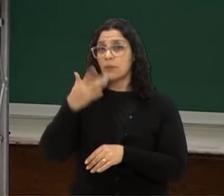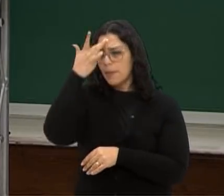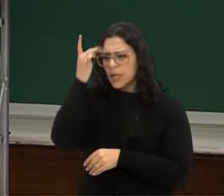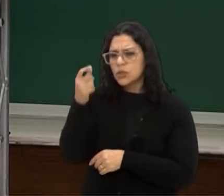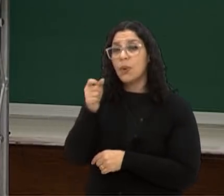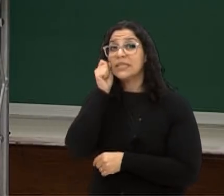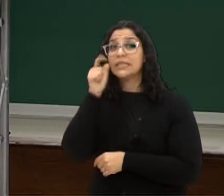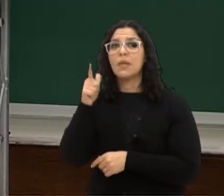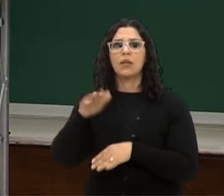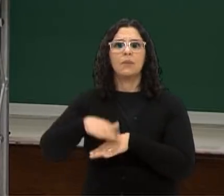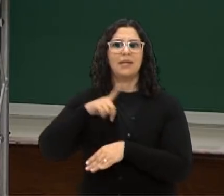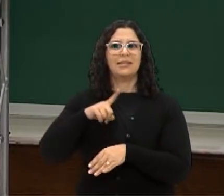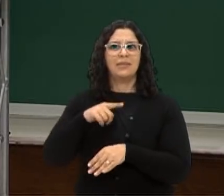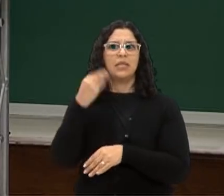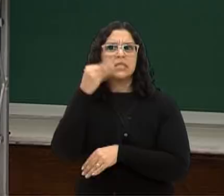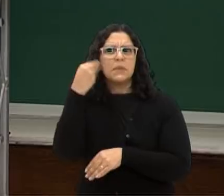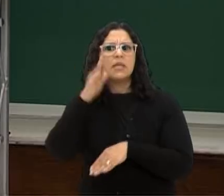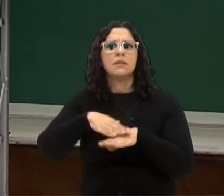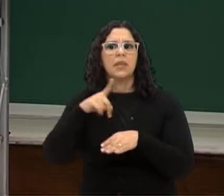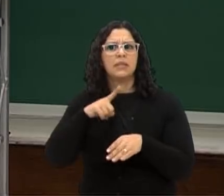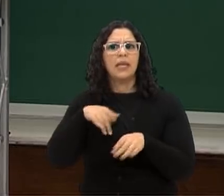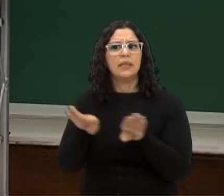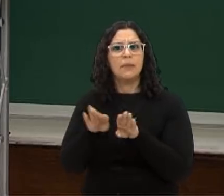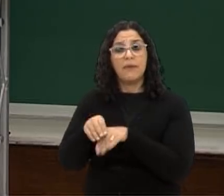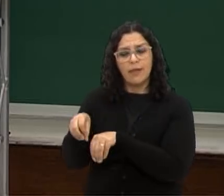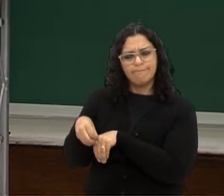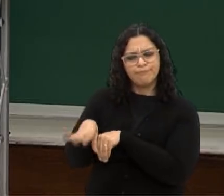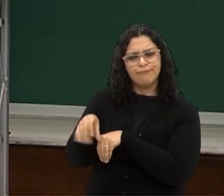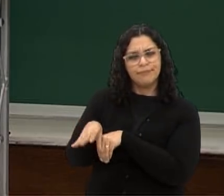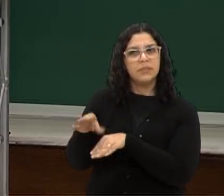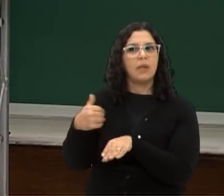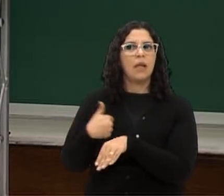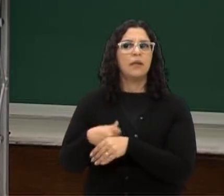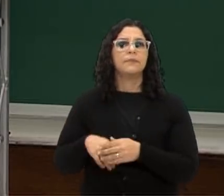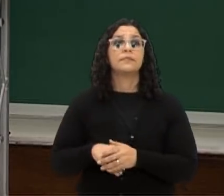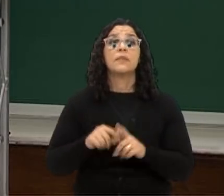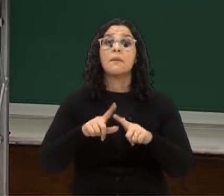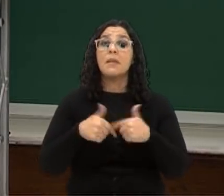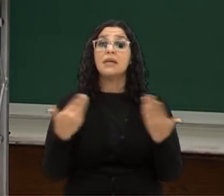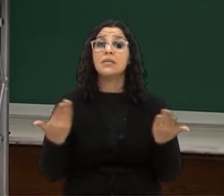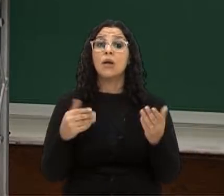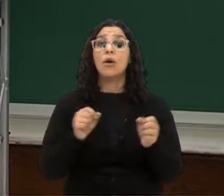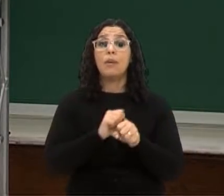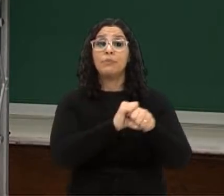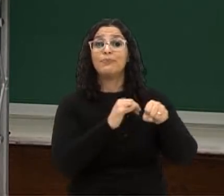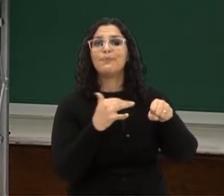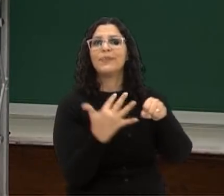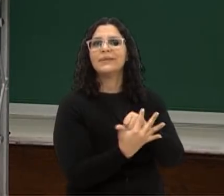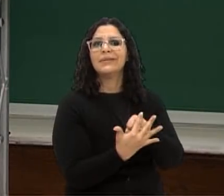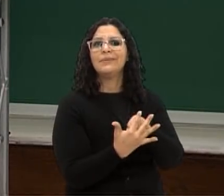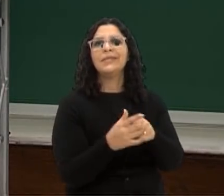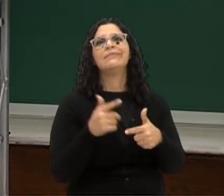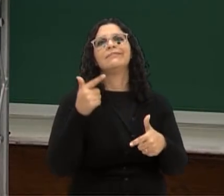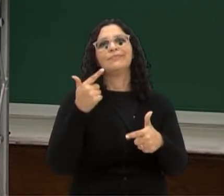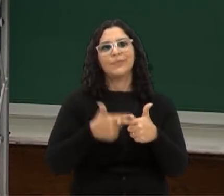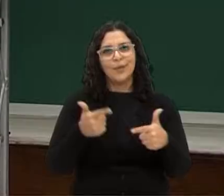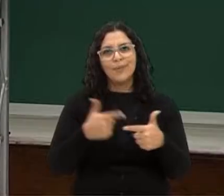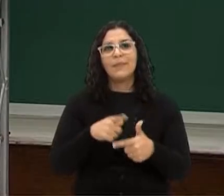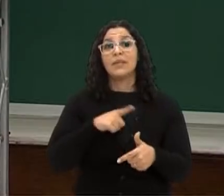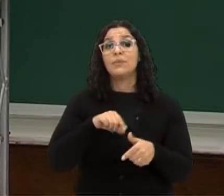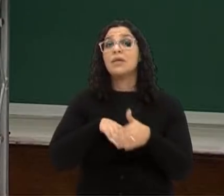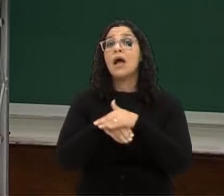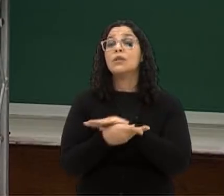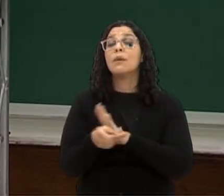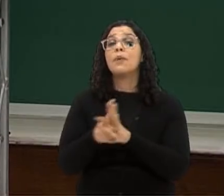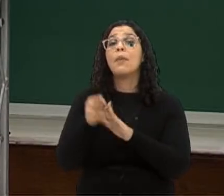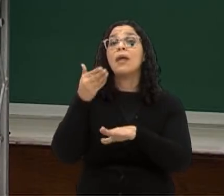alguém mais experiente, alguém que já consegue passar algumas dicas para ele, né? Porém, a pandemia afetou a rotina desse pessoal, tendo que se acostumar